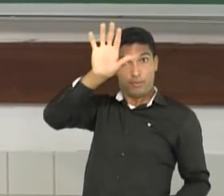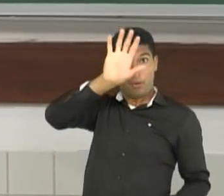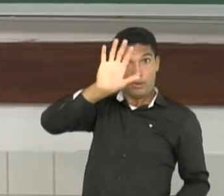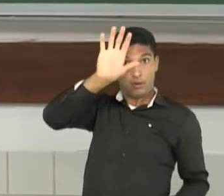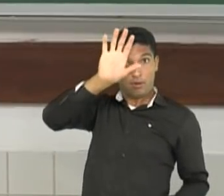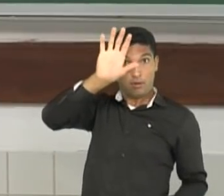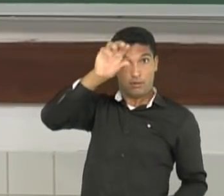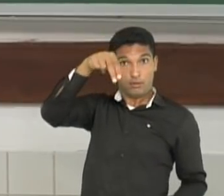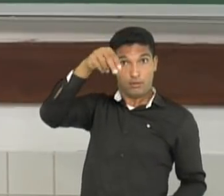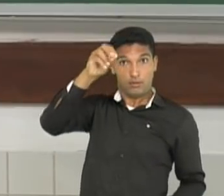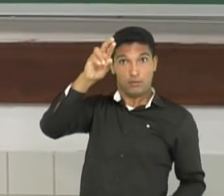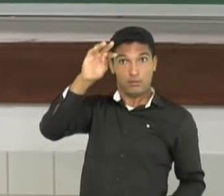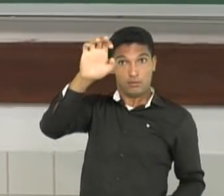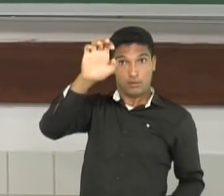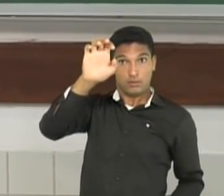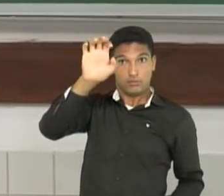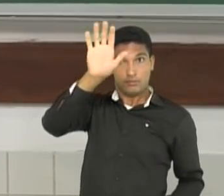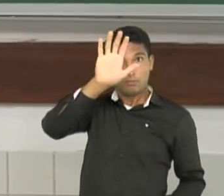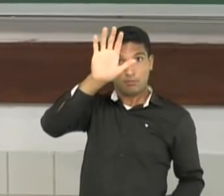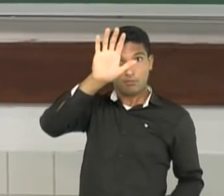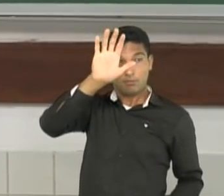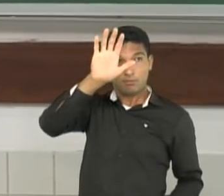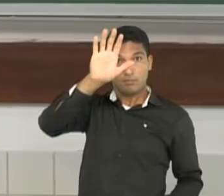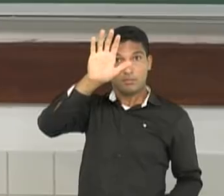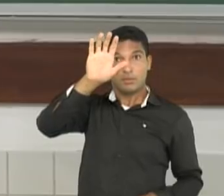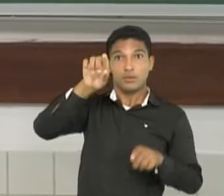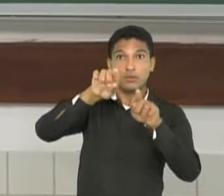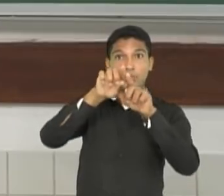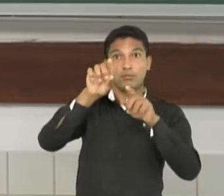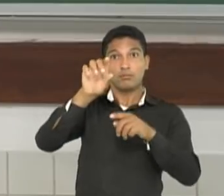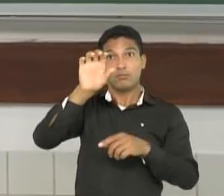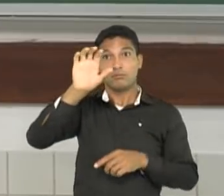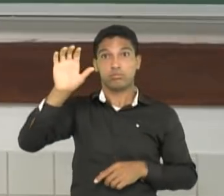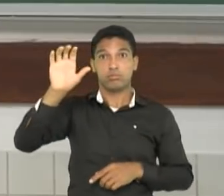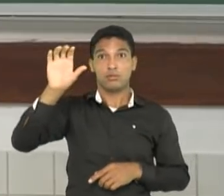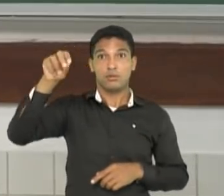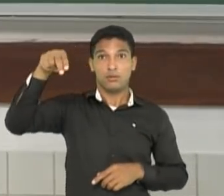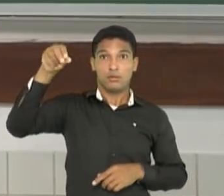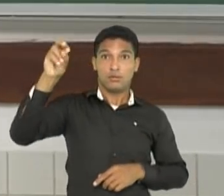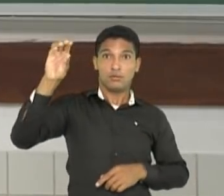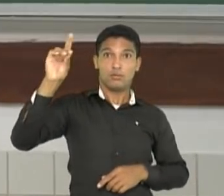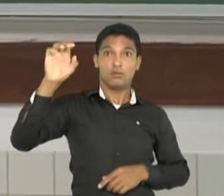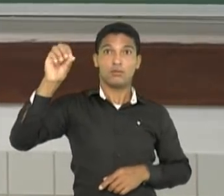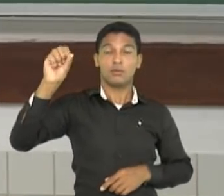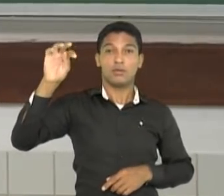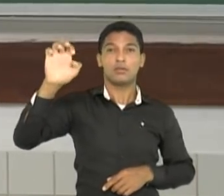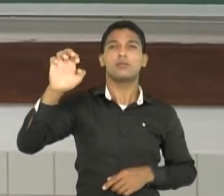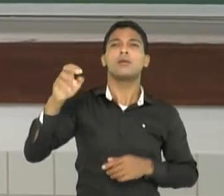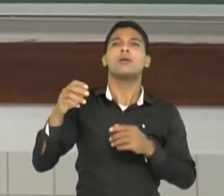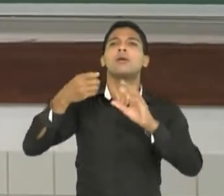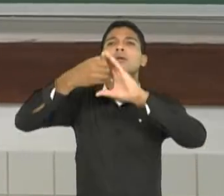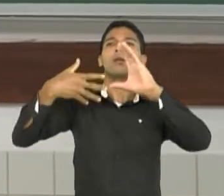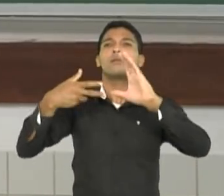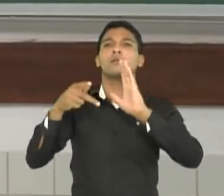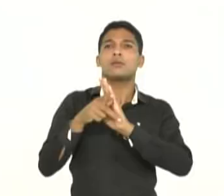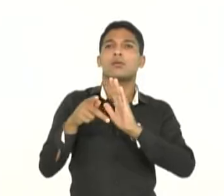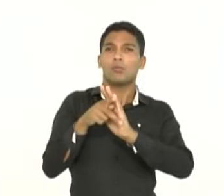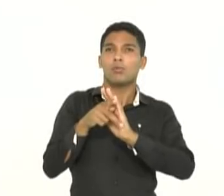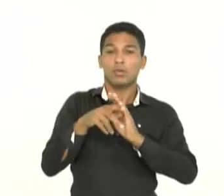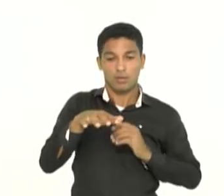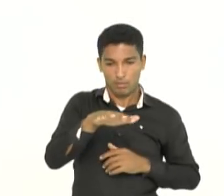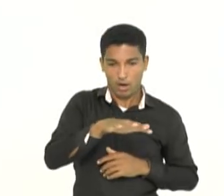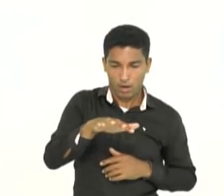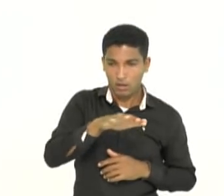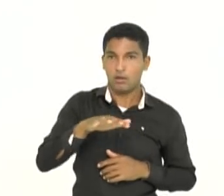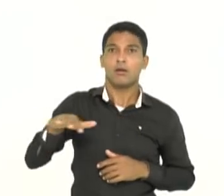duas regiões, que é importante a gente entender nesse momento. Vamos trabalhar juntos lá e conhecer, né? Características que